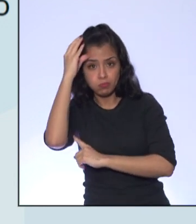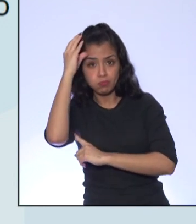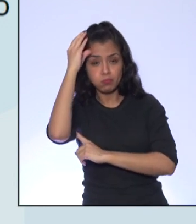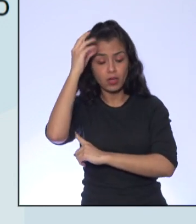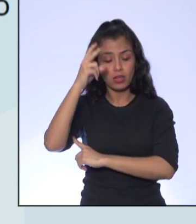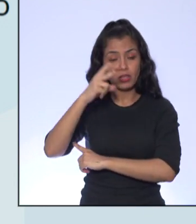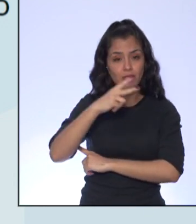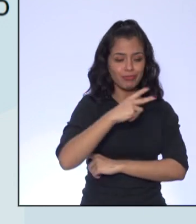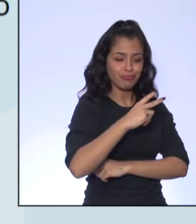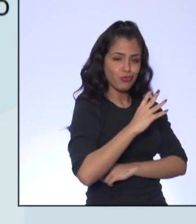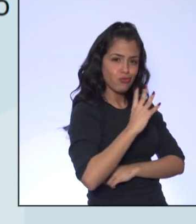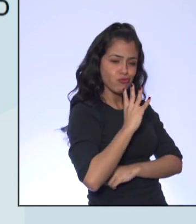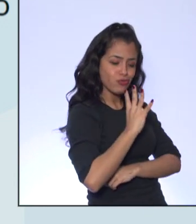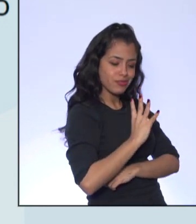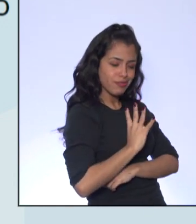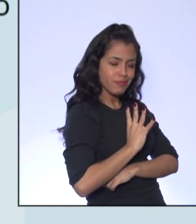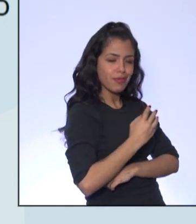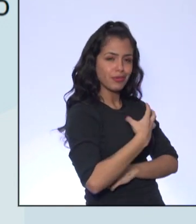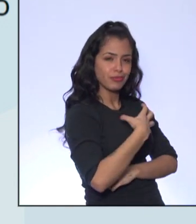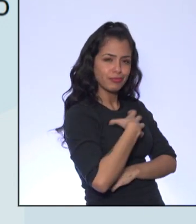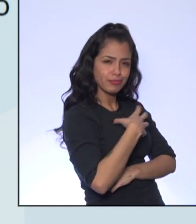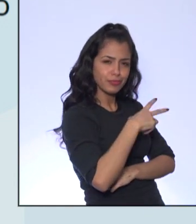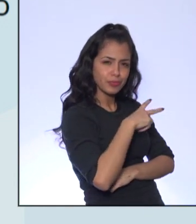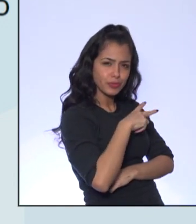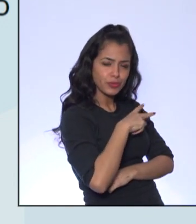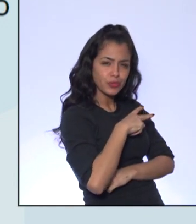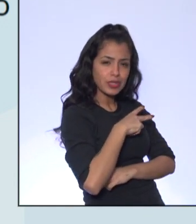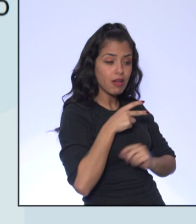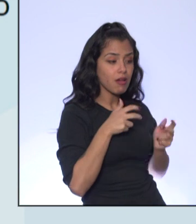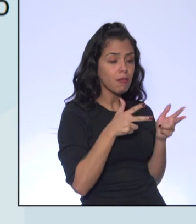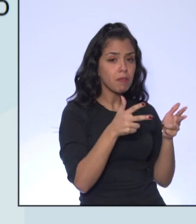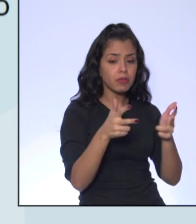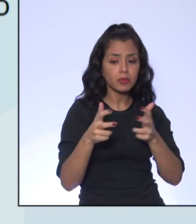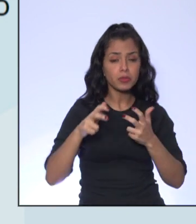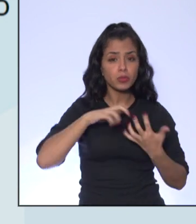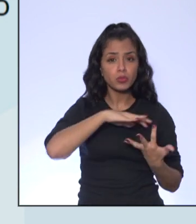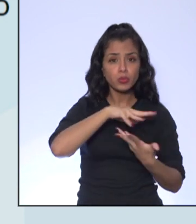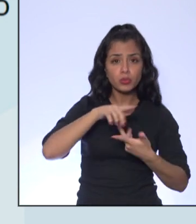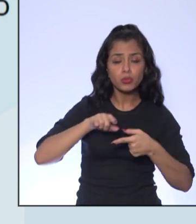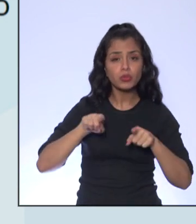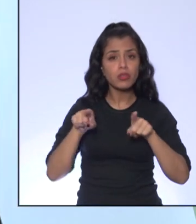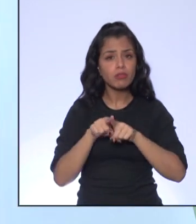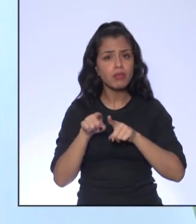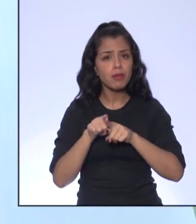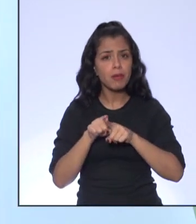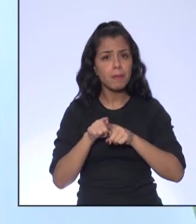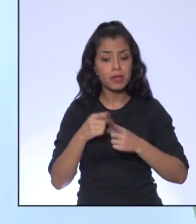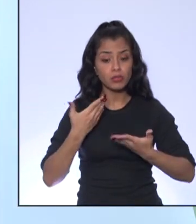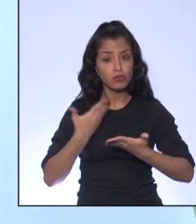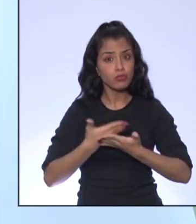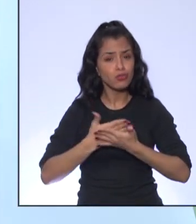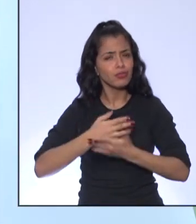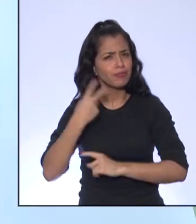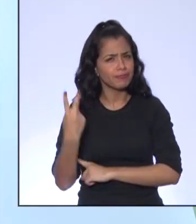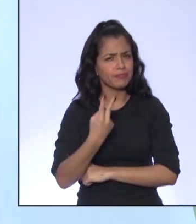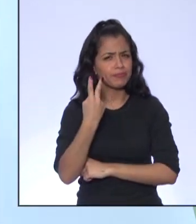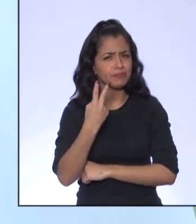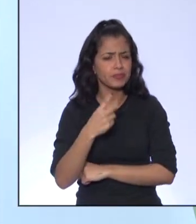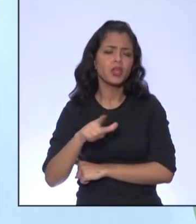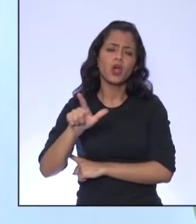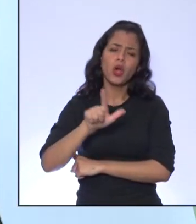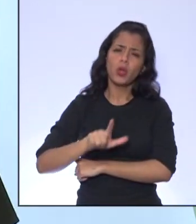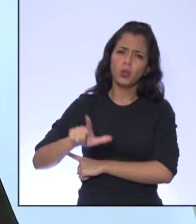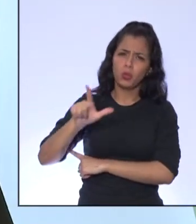seus projetos, a ampliação da visão de mundo e a valorização do estudo. É claro, a partir do momento